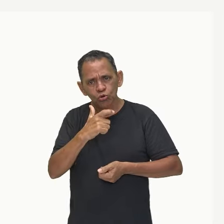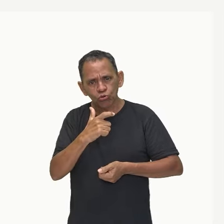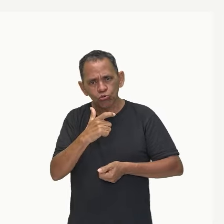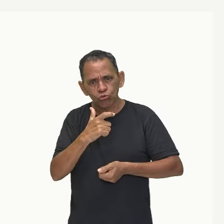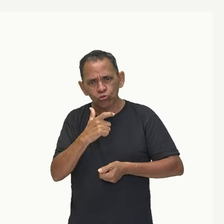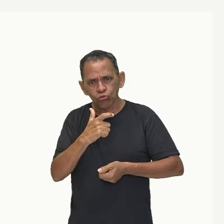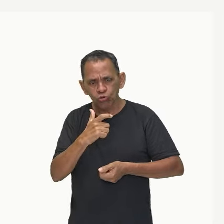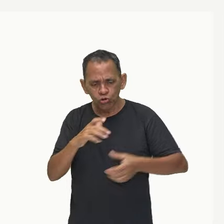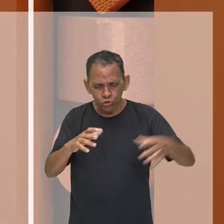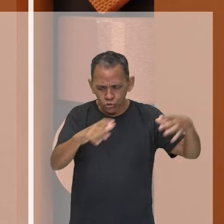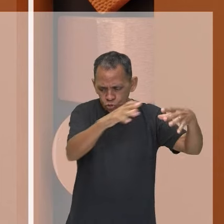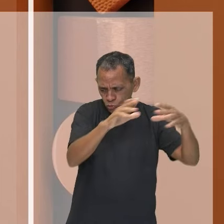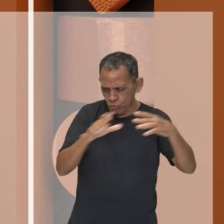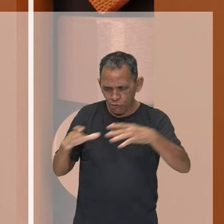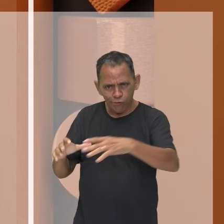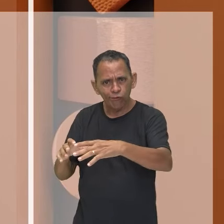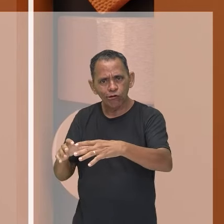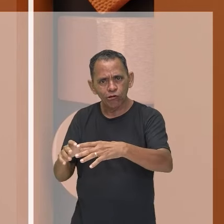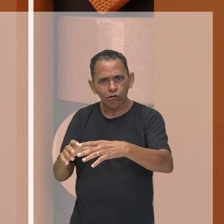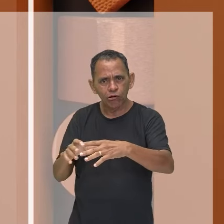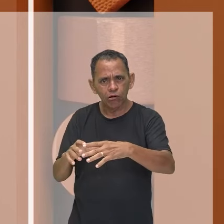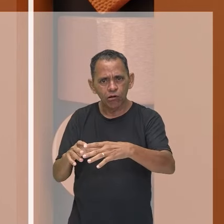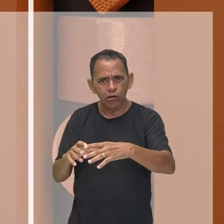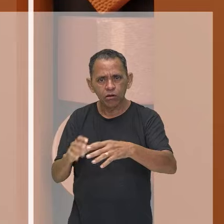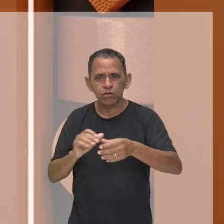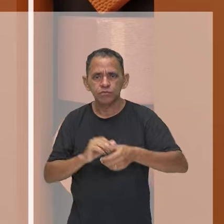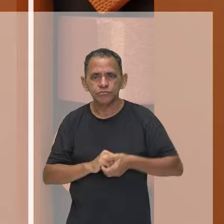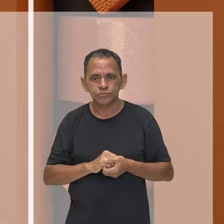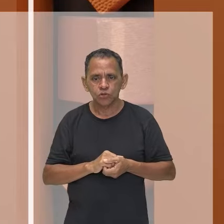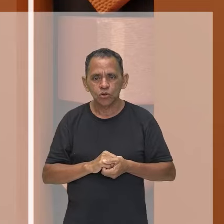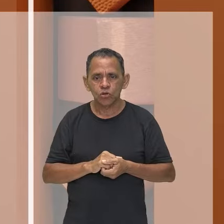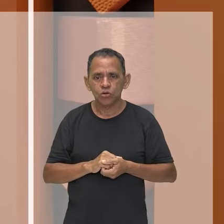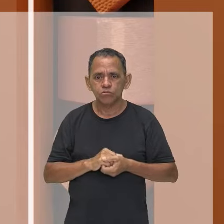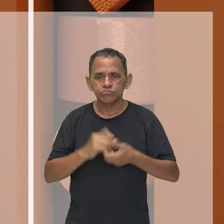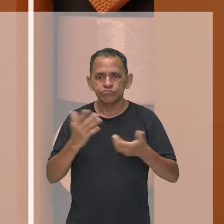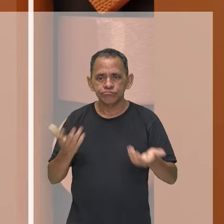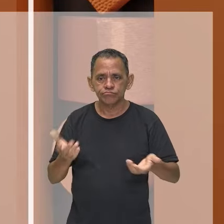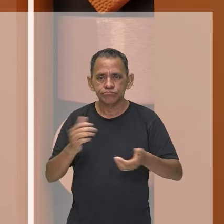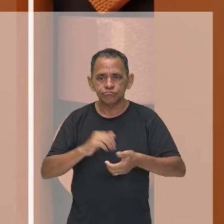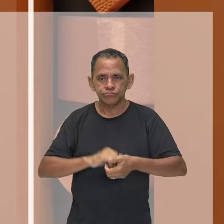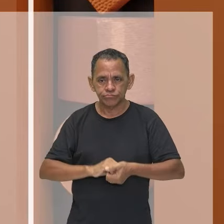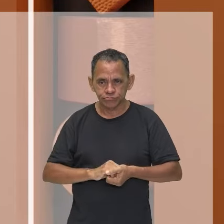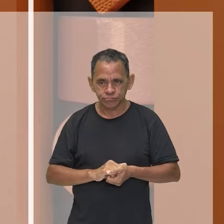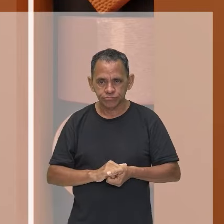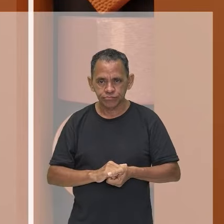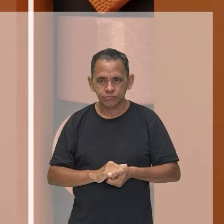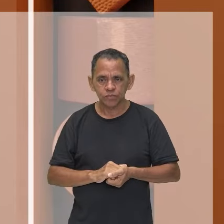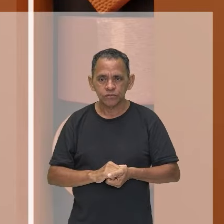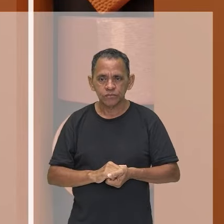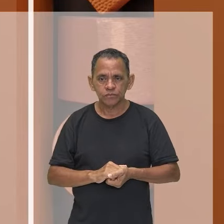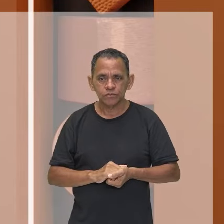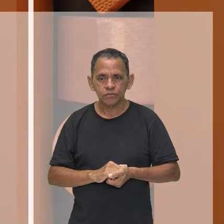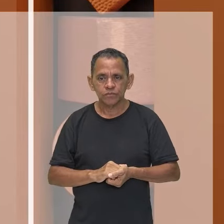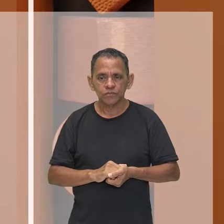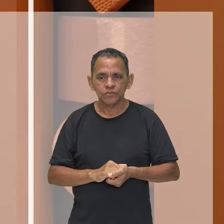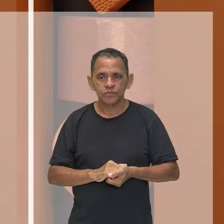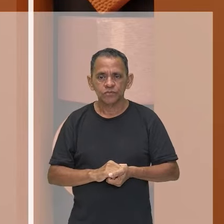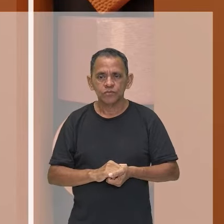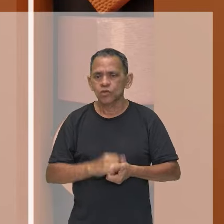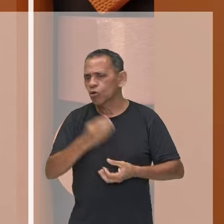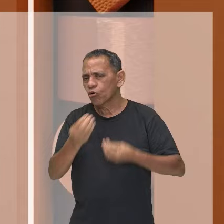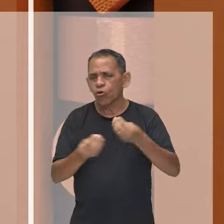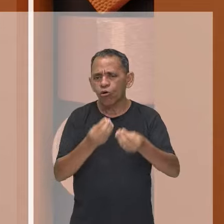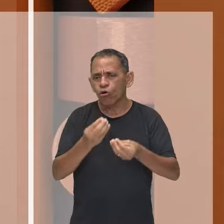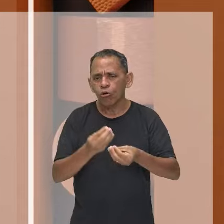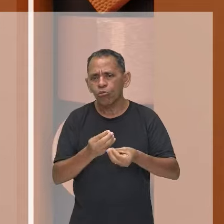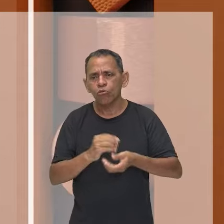O quê? Eu estou naquele círculo médio ali? Como? Ou eu